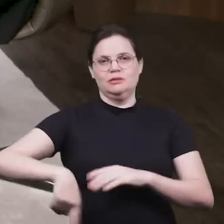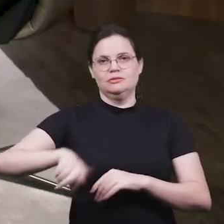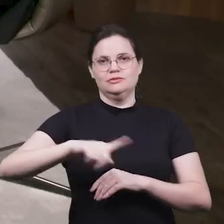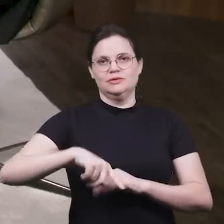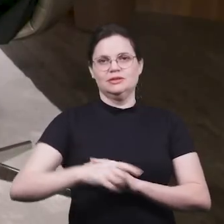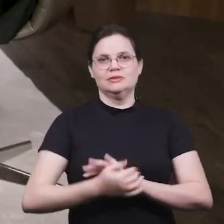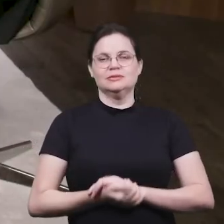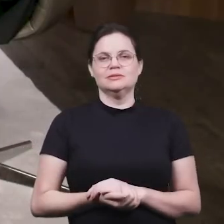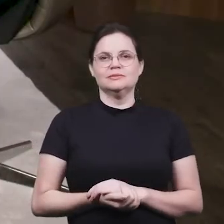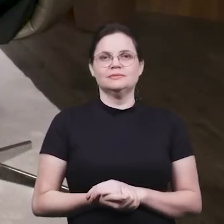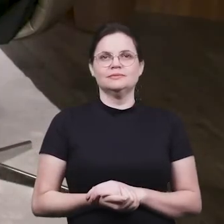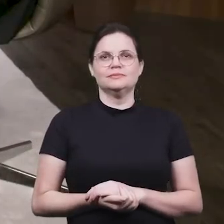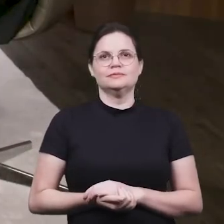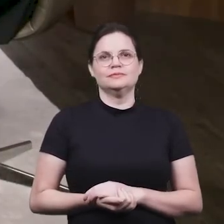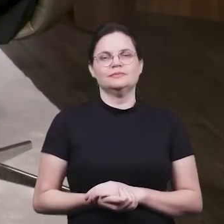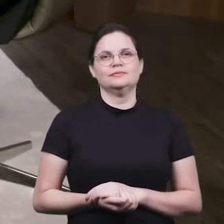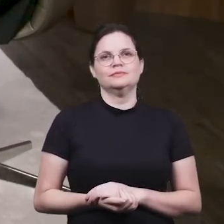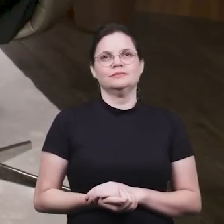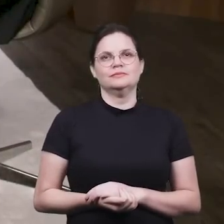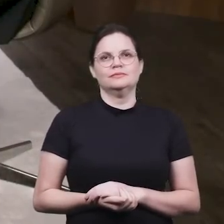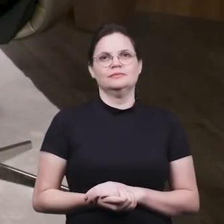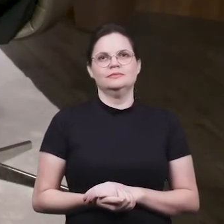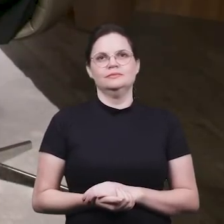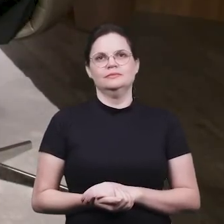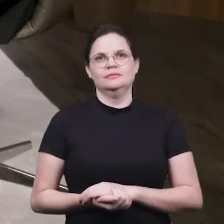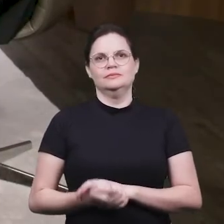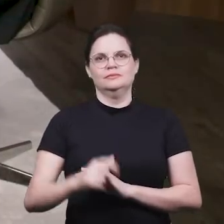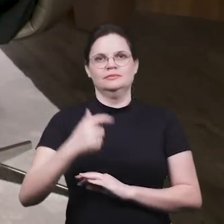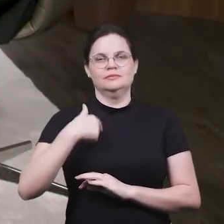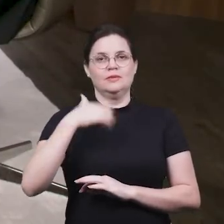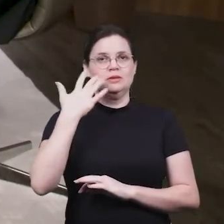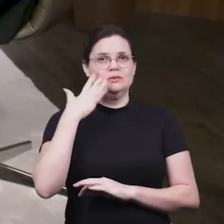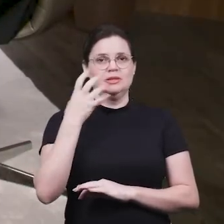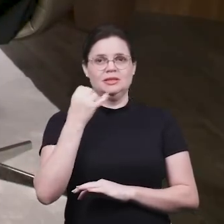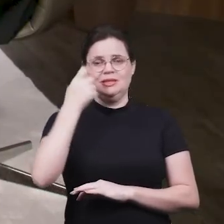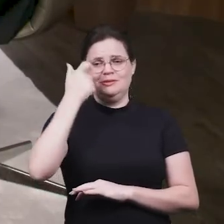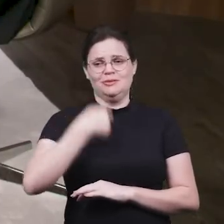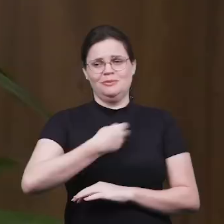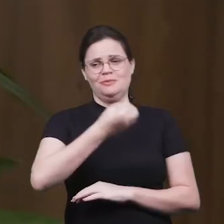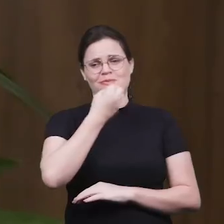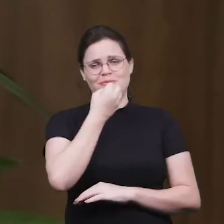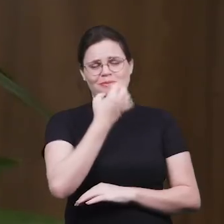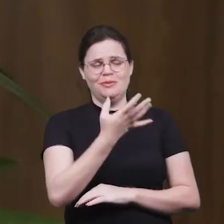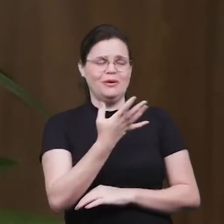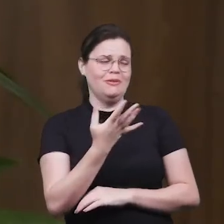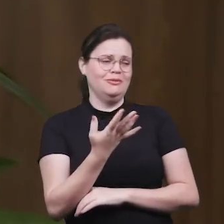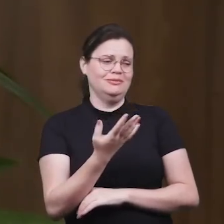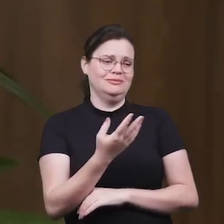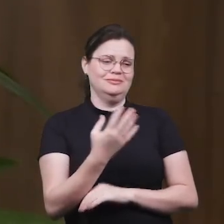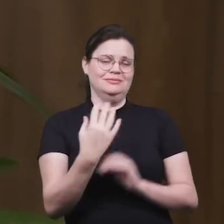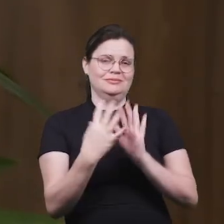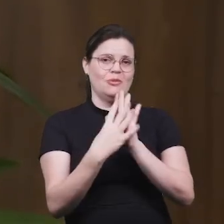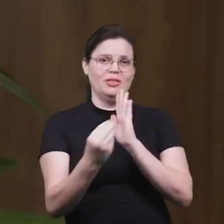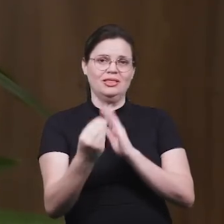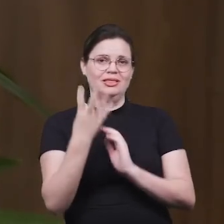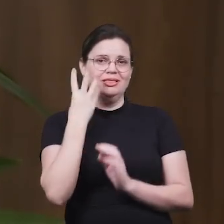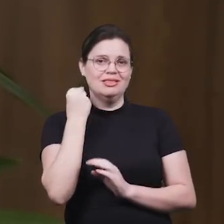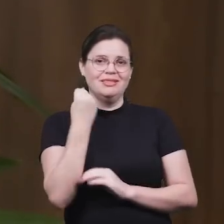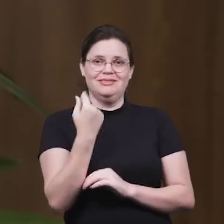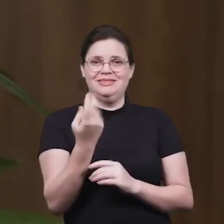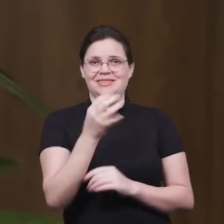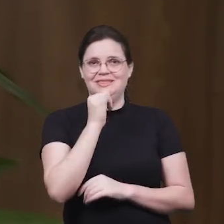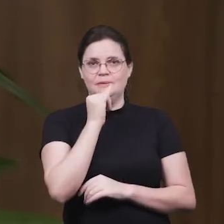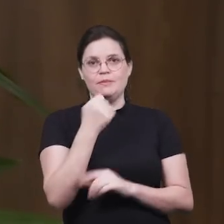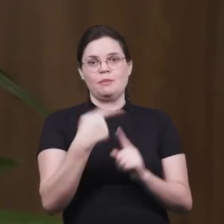vocês. Eu não sei se eu poderia ser um bom exemplo, porque quando eu comecei a estudar, eu queria